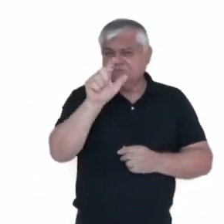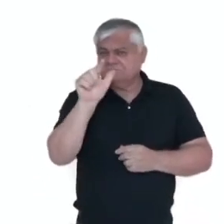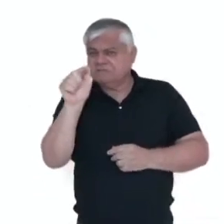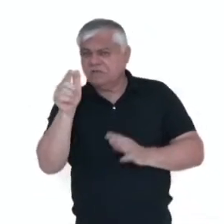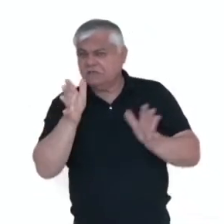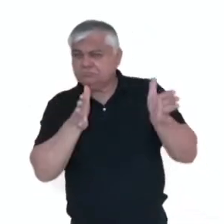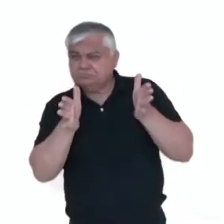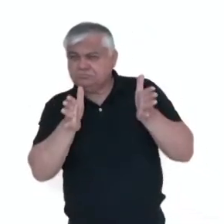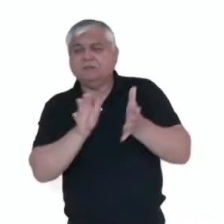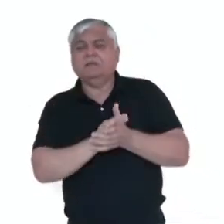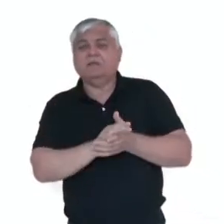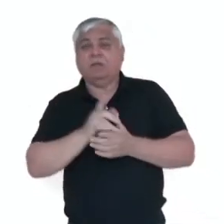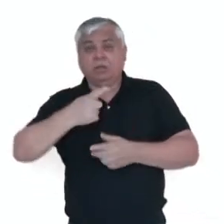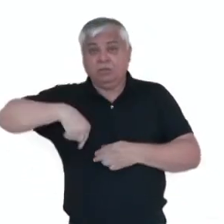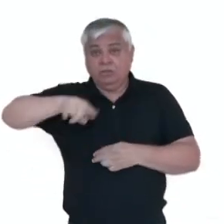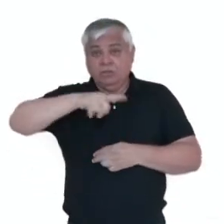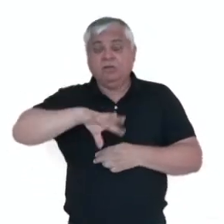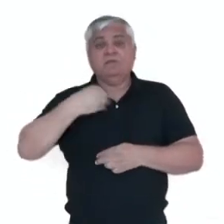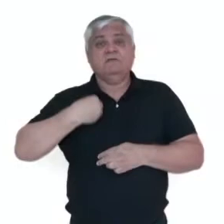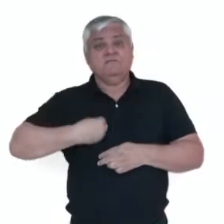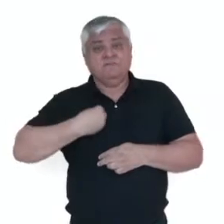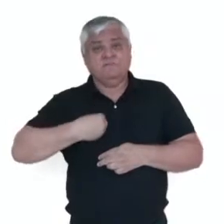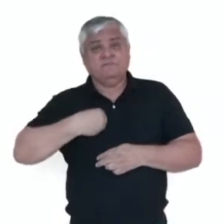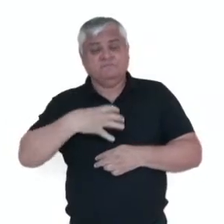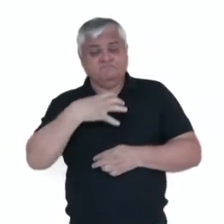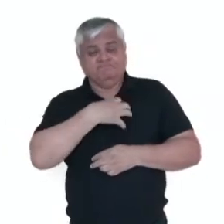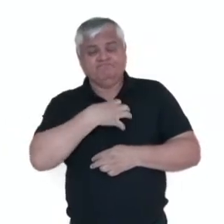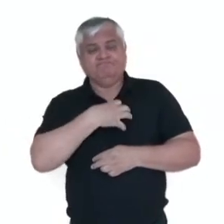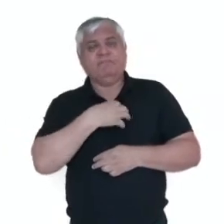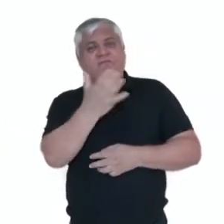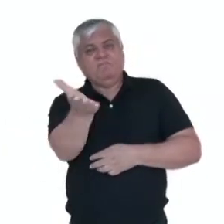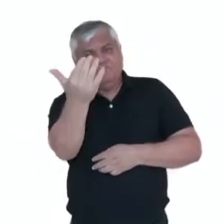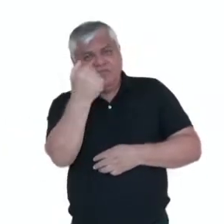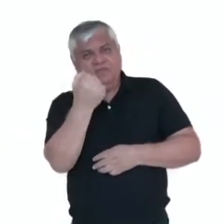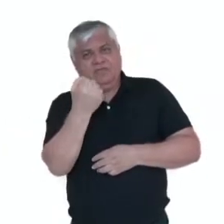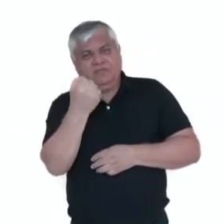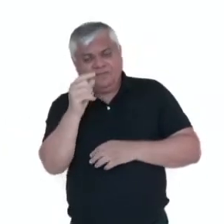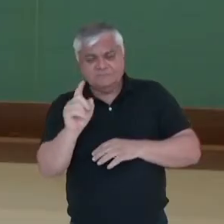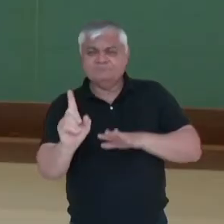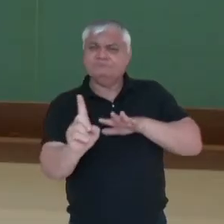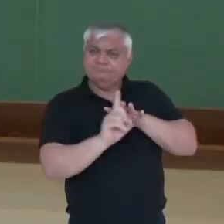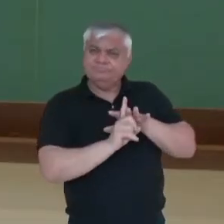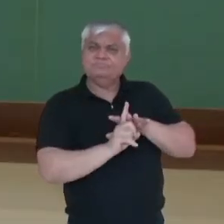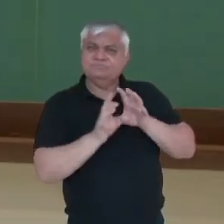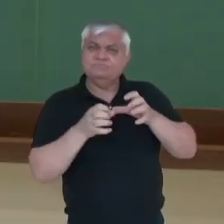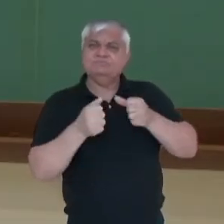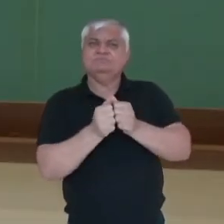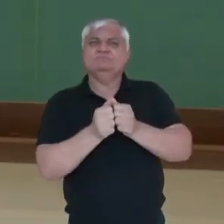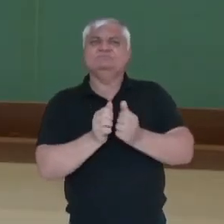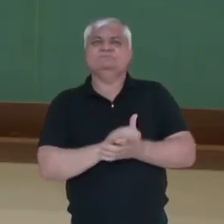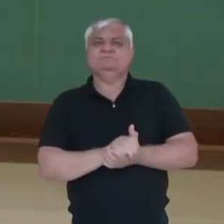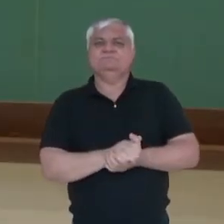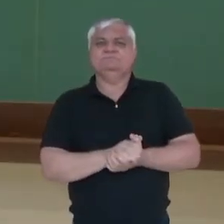anos, nós que vivemos essa experiência, convidamos para também fazer parte desta trajetória.